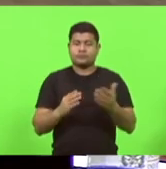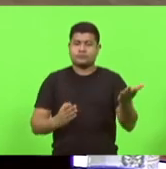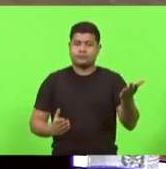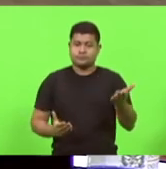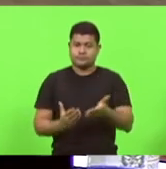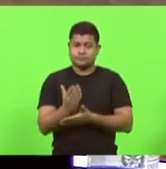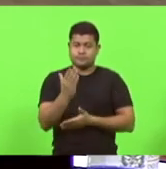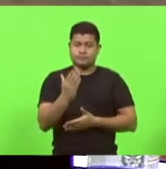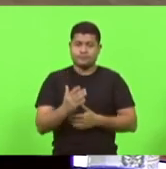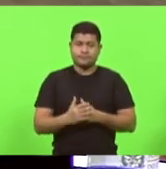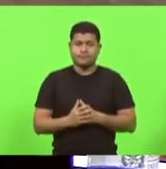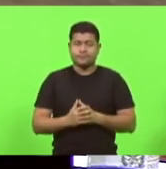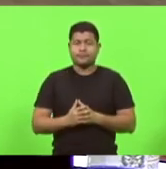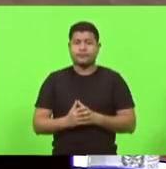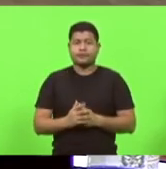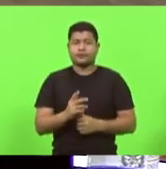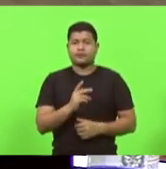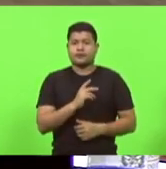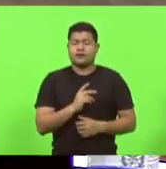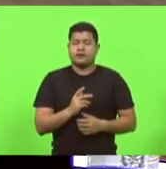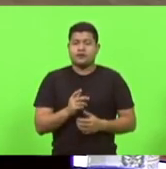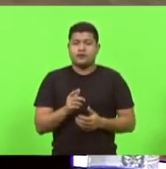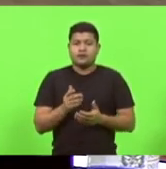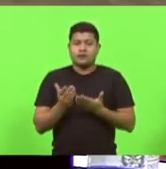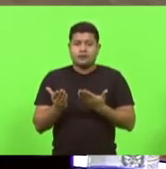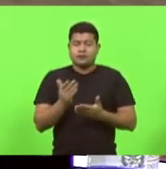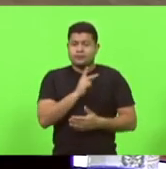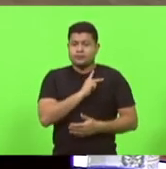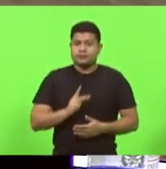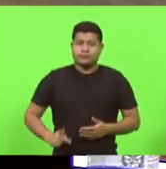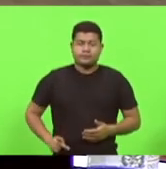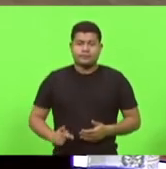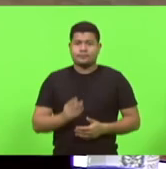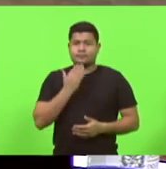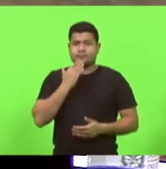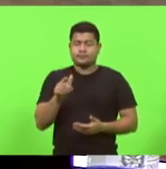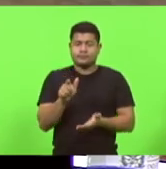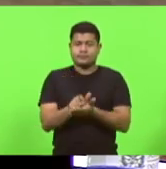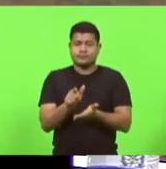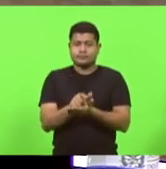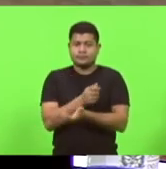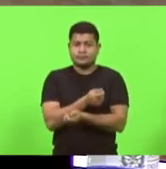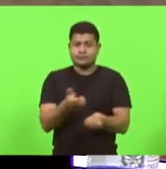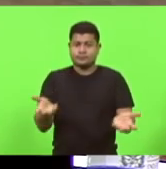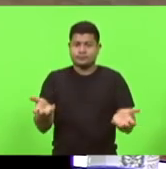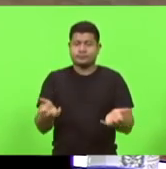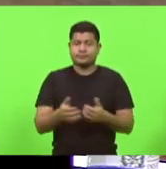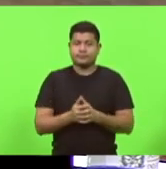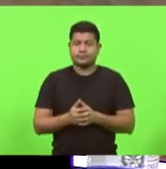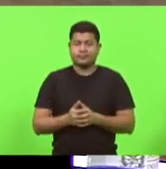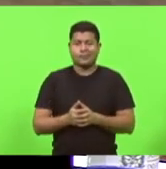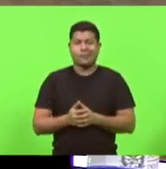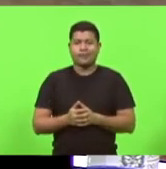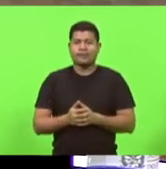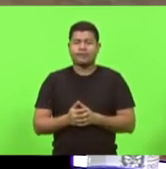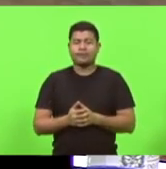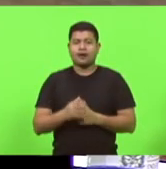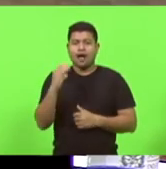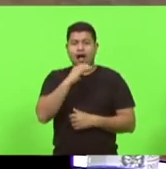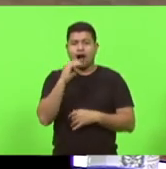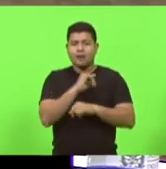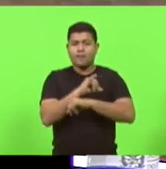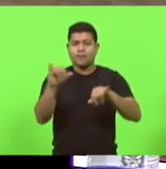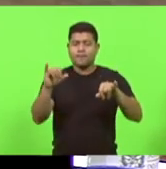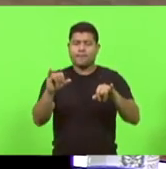aprovada. Expediente, o senhor presidente solicitou que se procedesse à distribuição. Breves